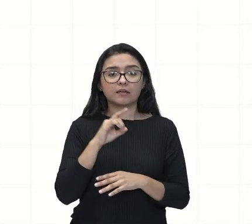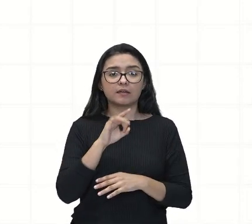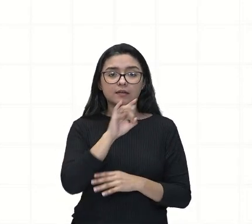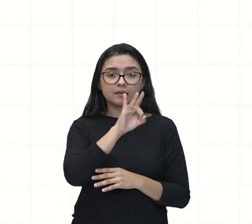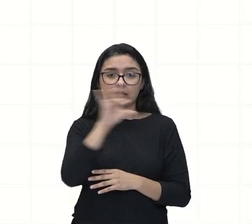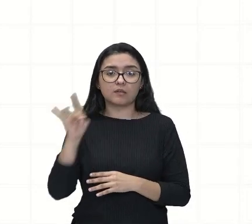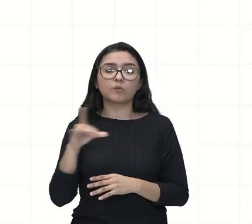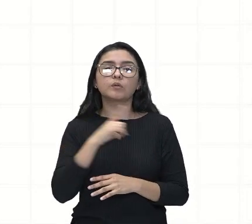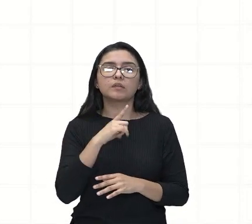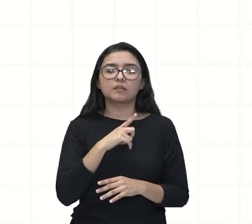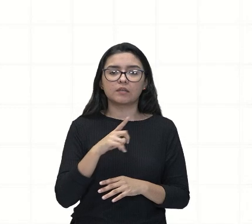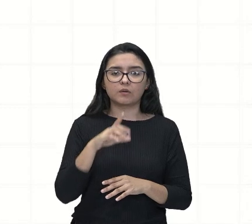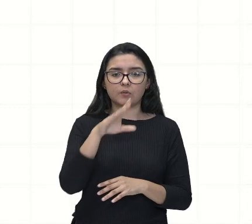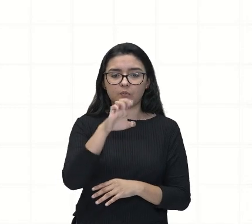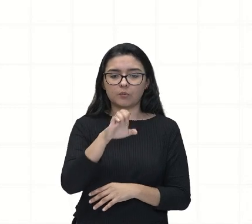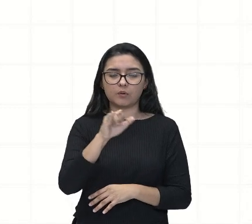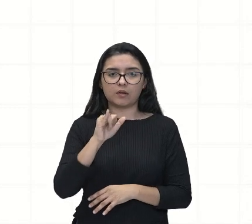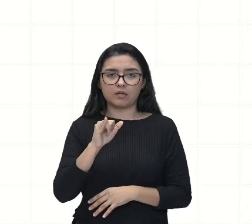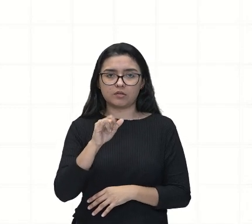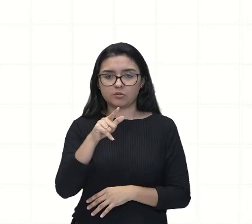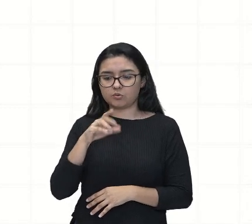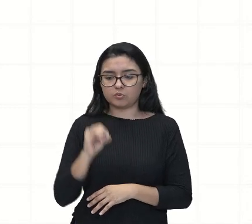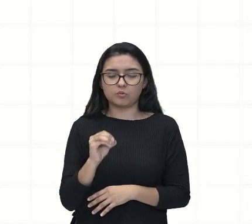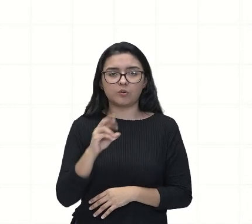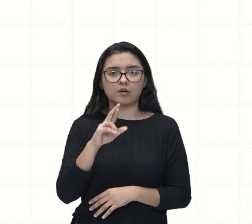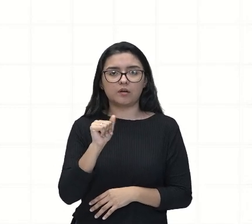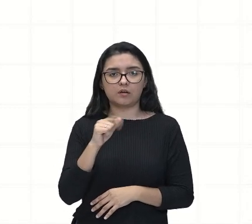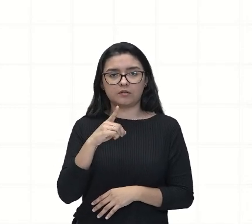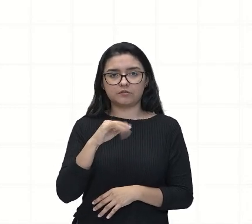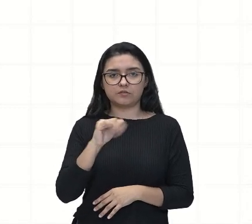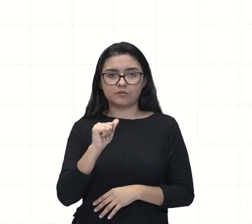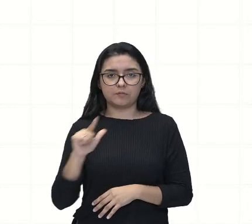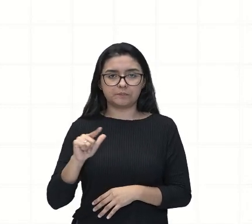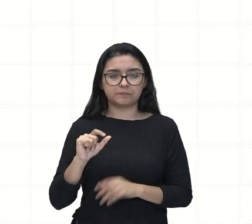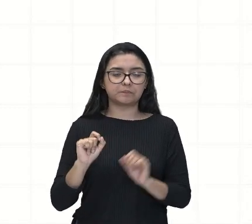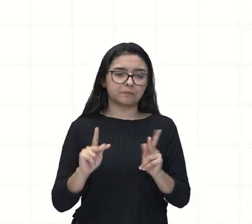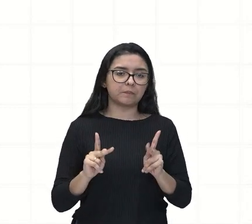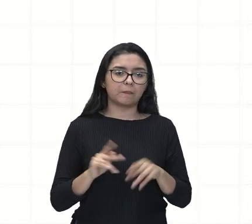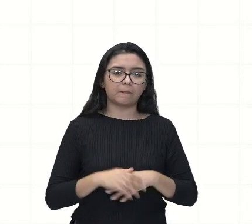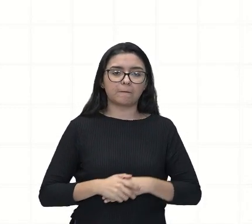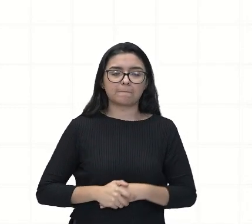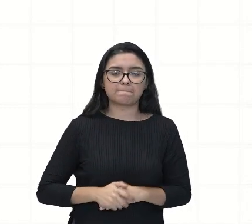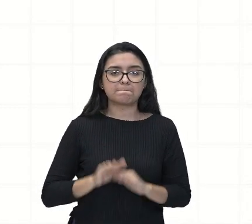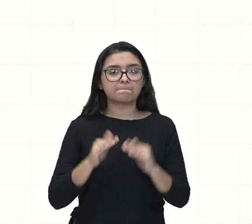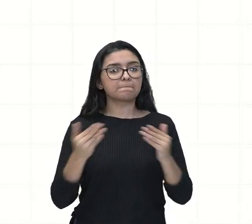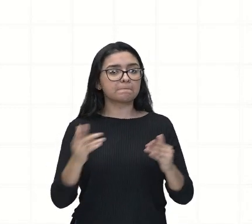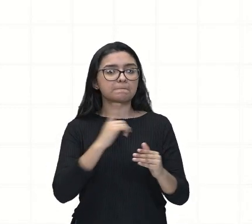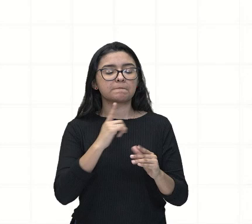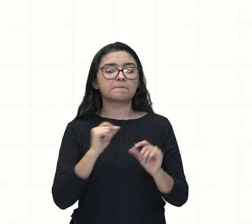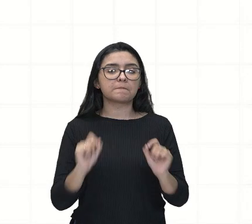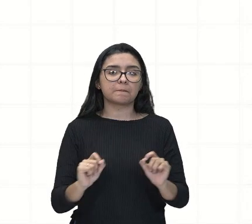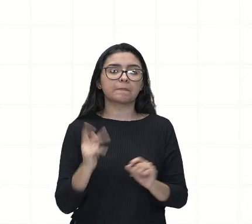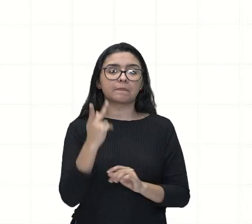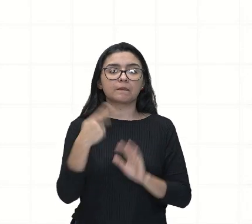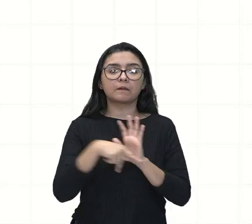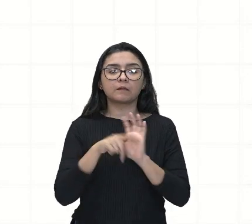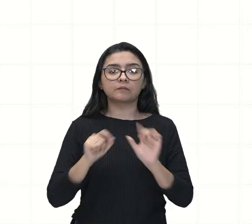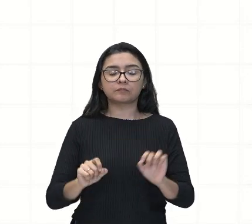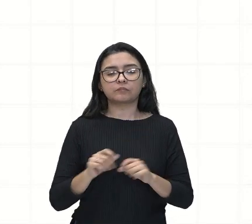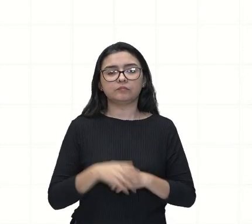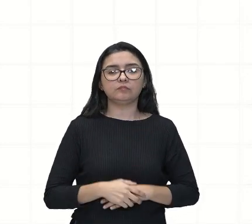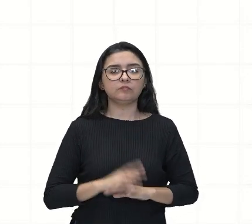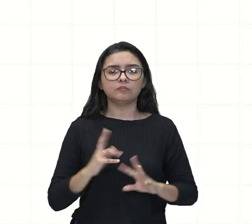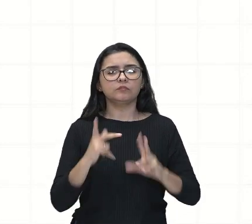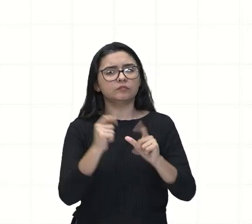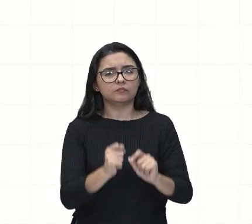eixo radial, tá bom? Cada uma vai ter um eixo radial. E aí, esse valor, e